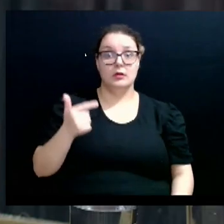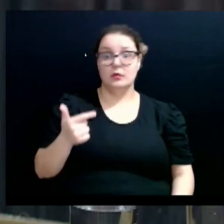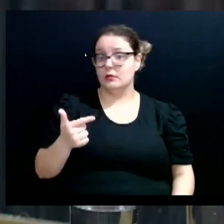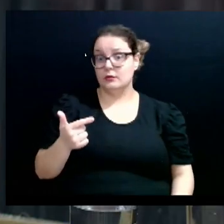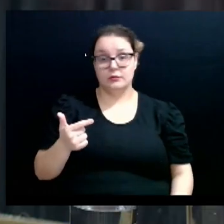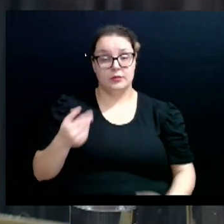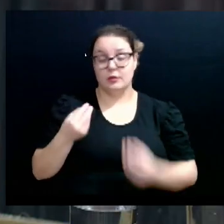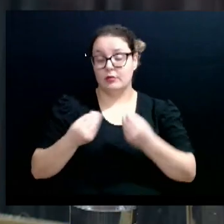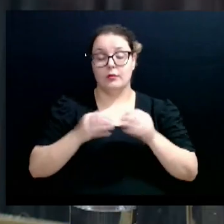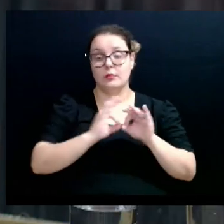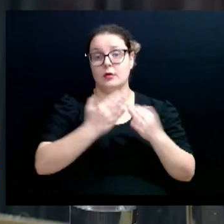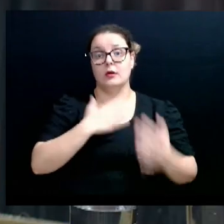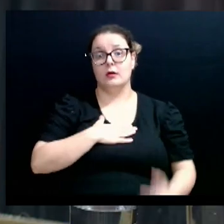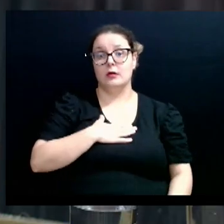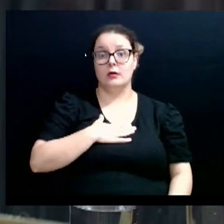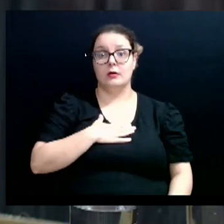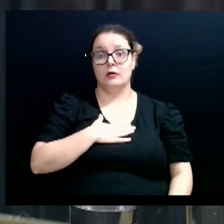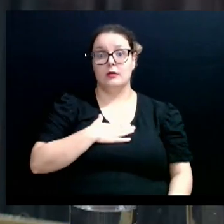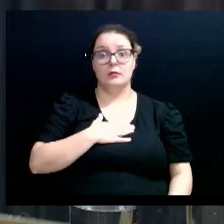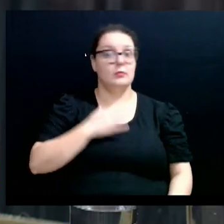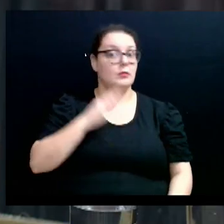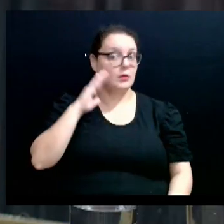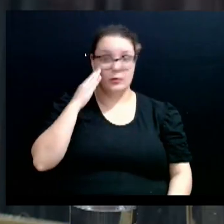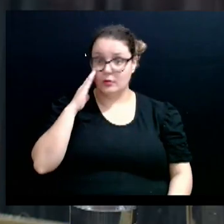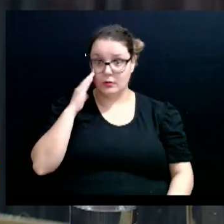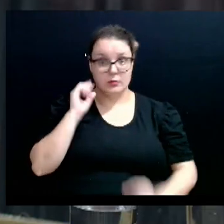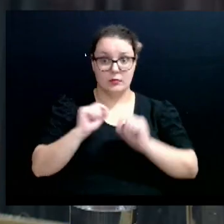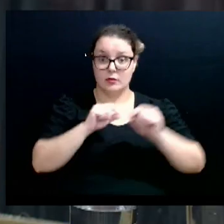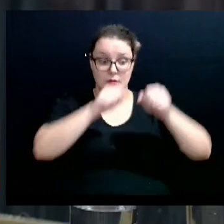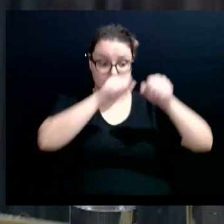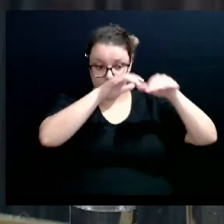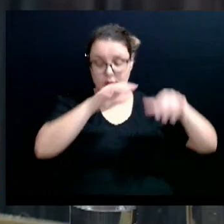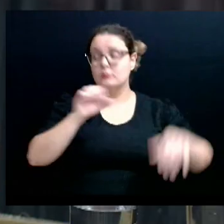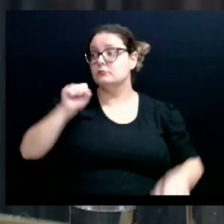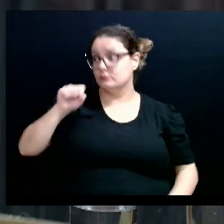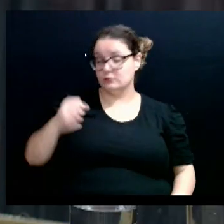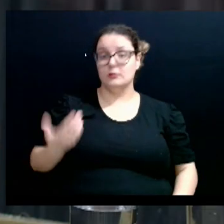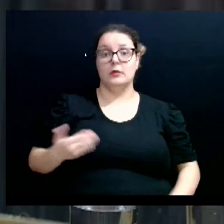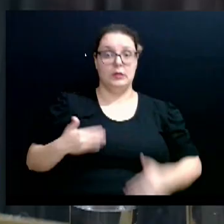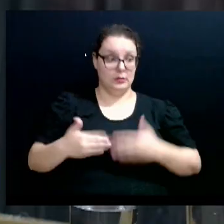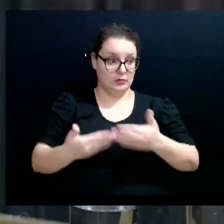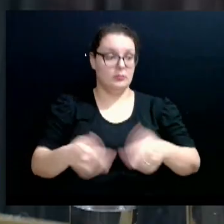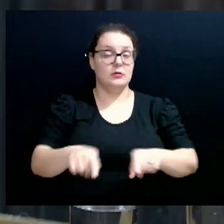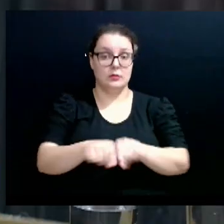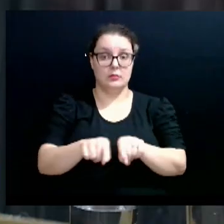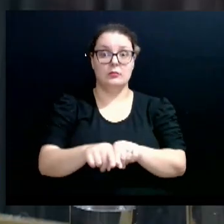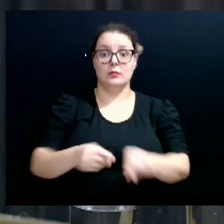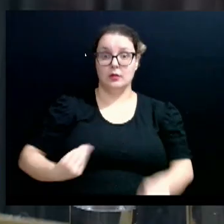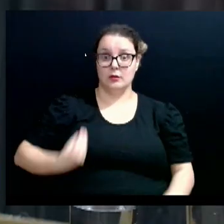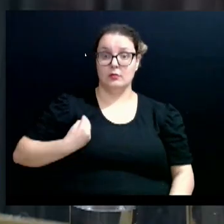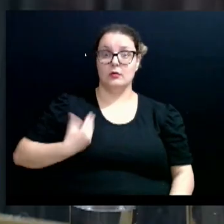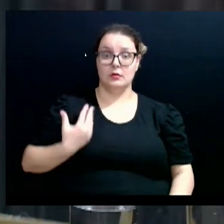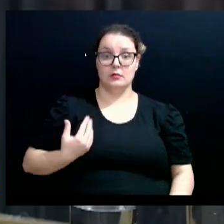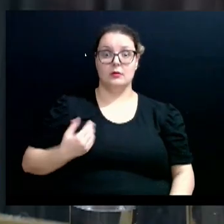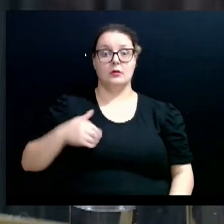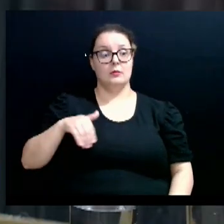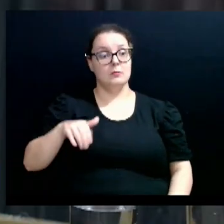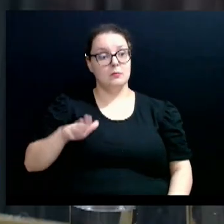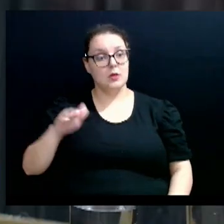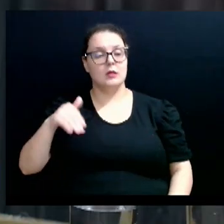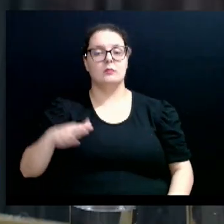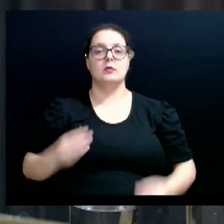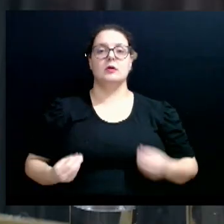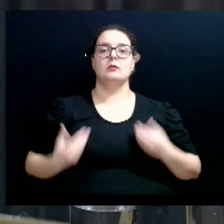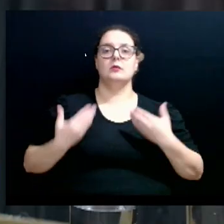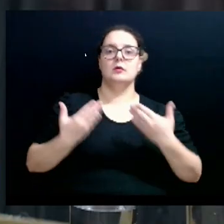que minha família Poxa. não entende o que é o autismo. Então Uhum. passa por isso também. né, por cada vez mais trazer a